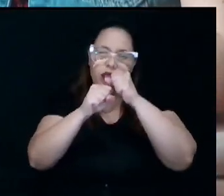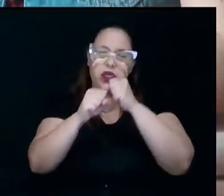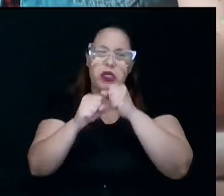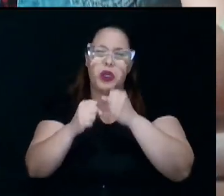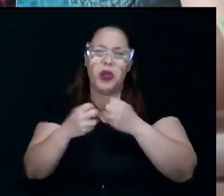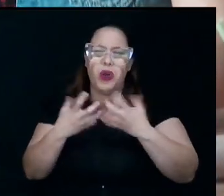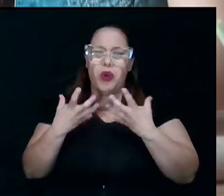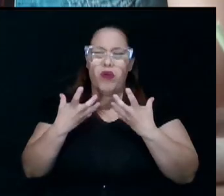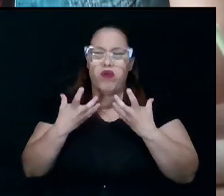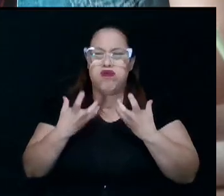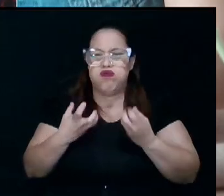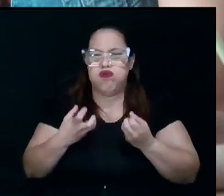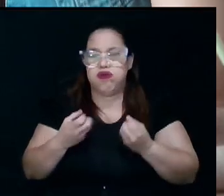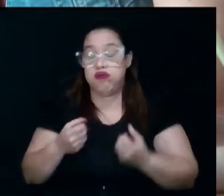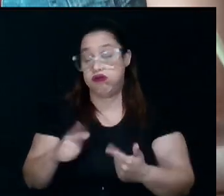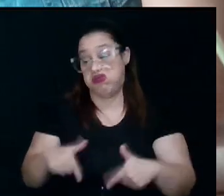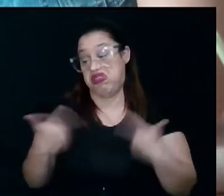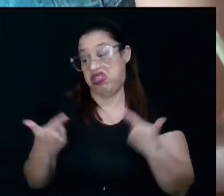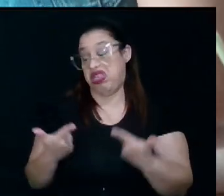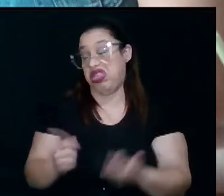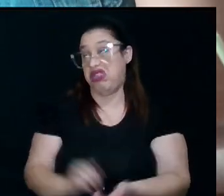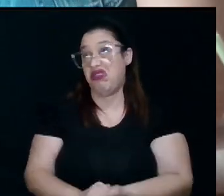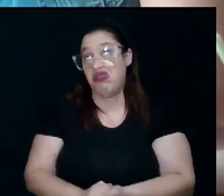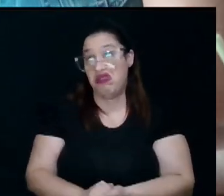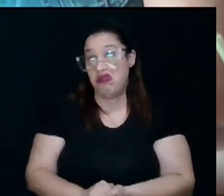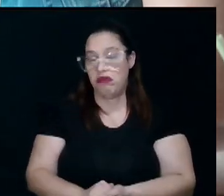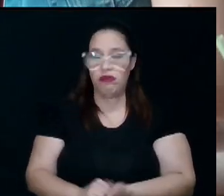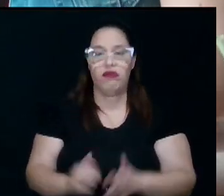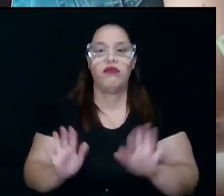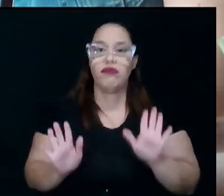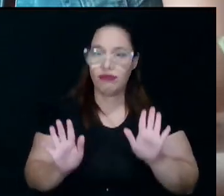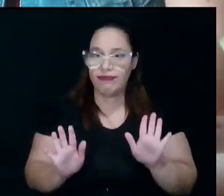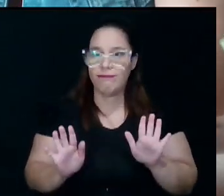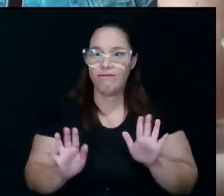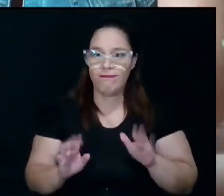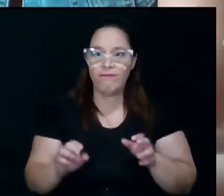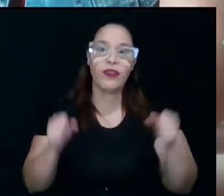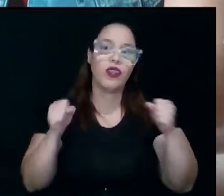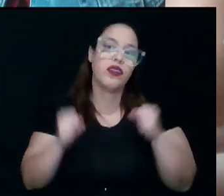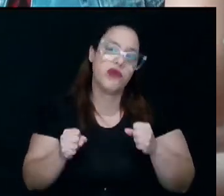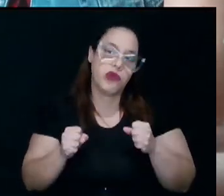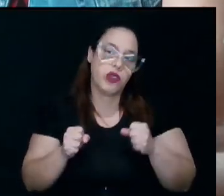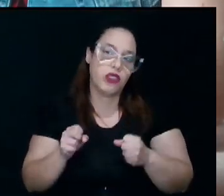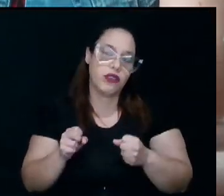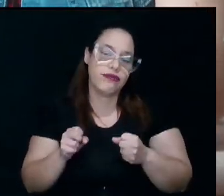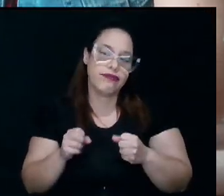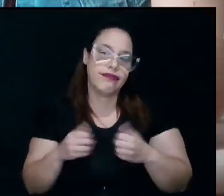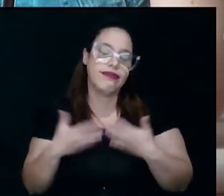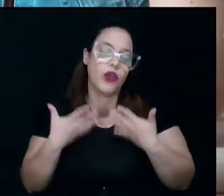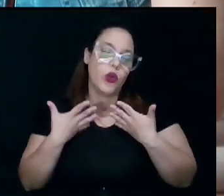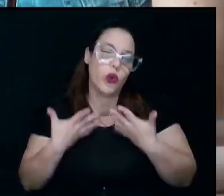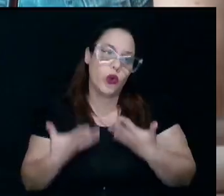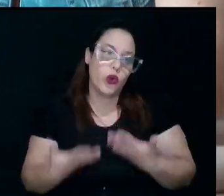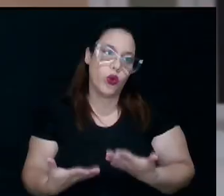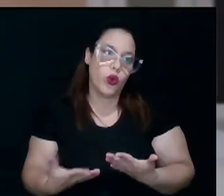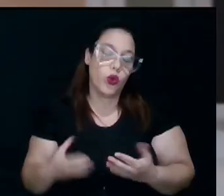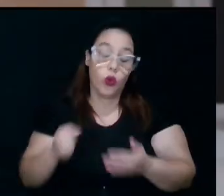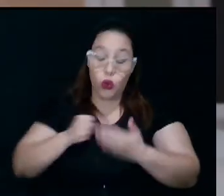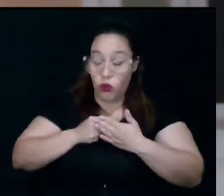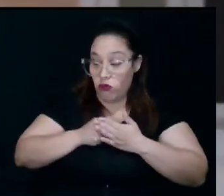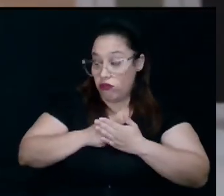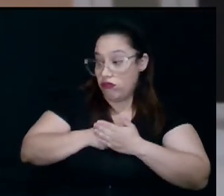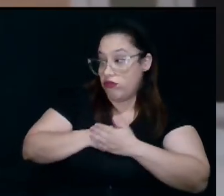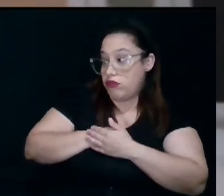vezes, chato, porque eu discordo, né? Mas pode ser algo um pouco mais prazeroso. Qual é o segredo para ir bem em física,